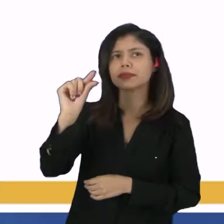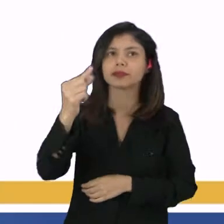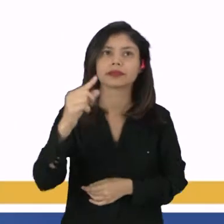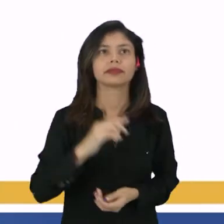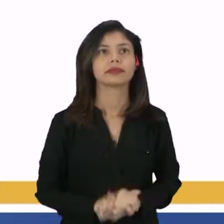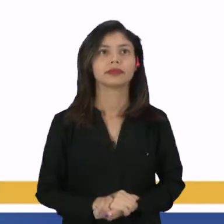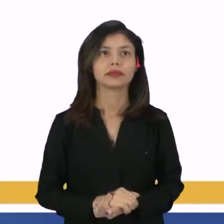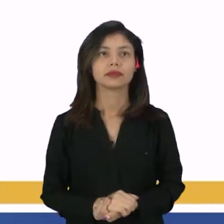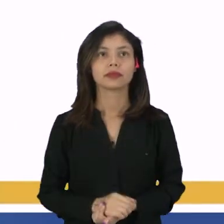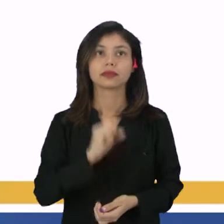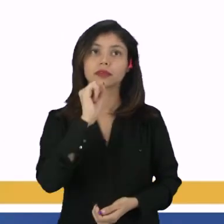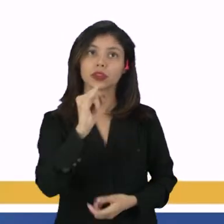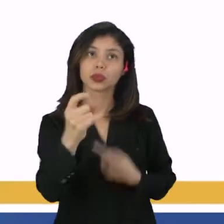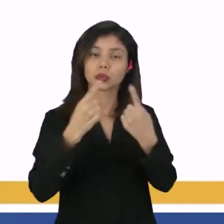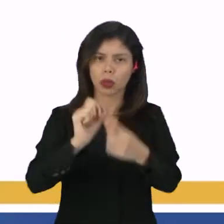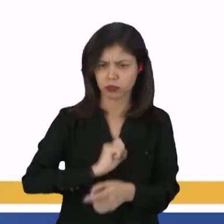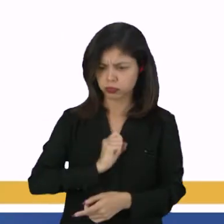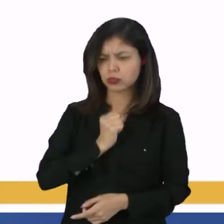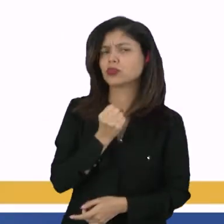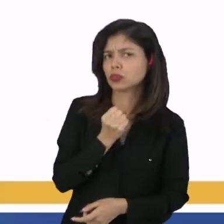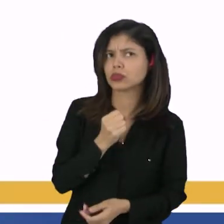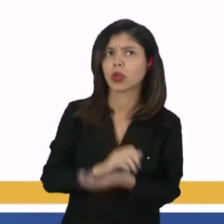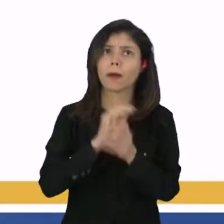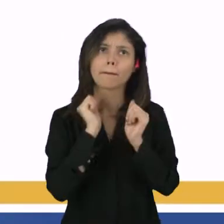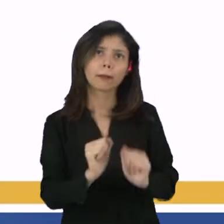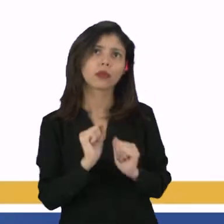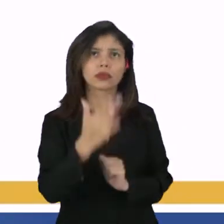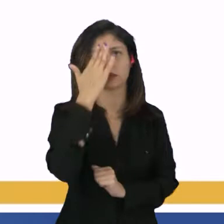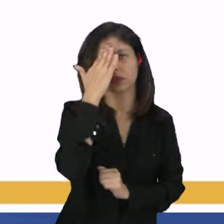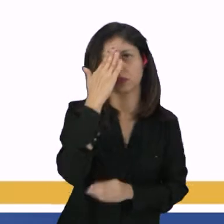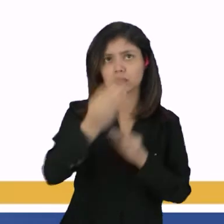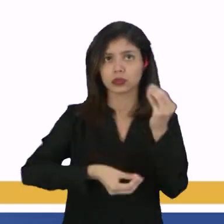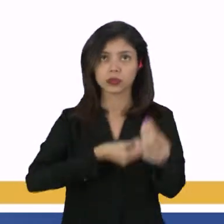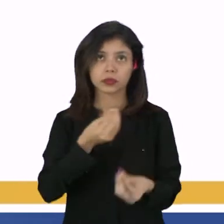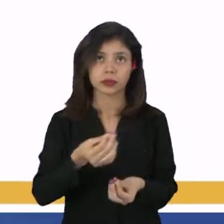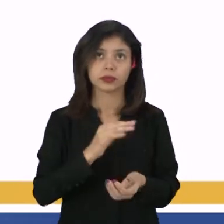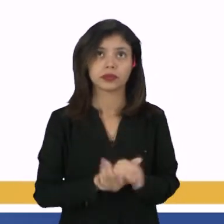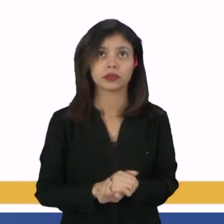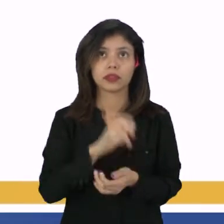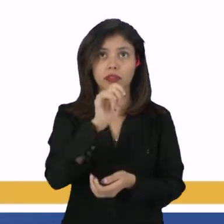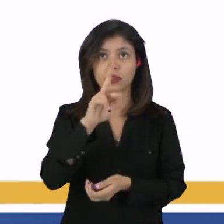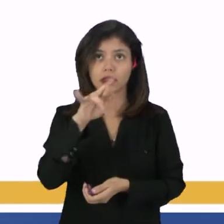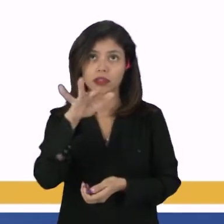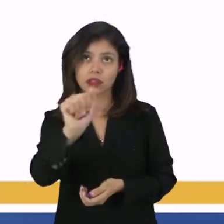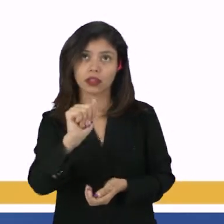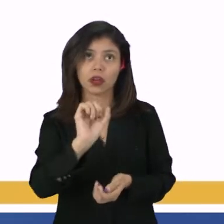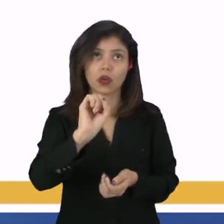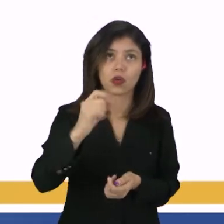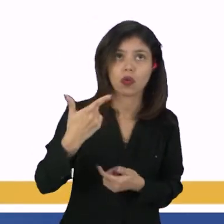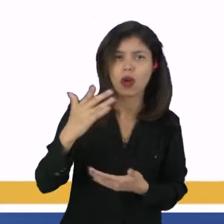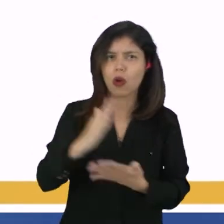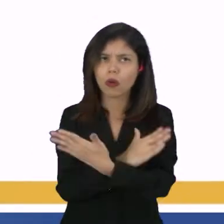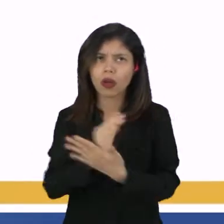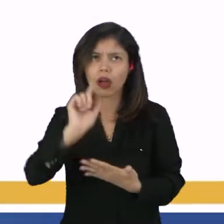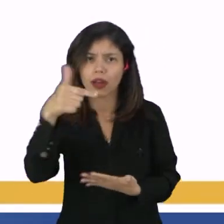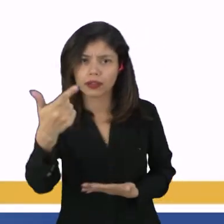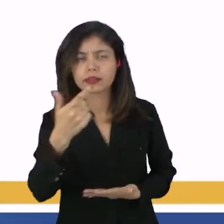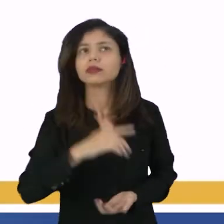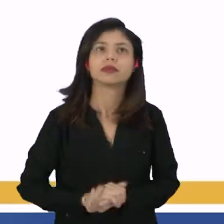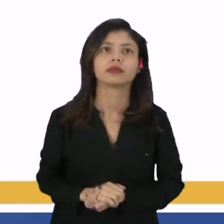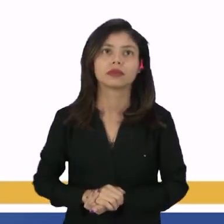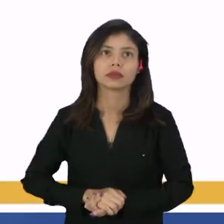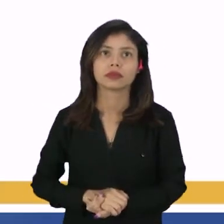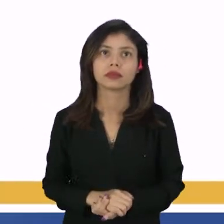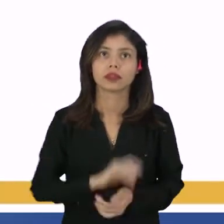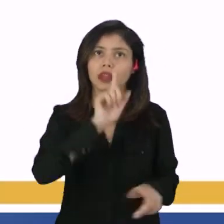pouquinho. Se o discurso de ódio pode ser entendido como uma desmedida antipatia a algo ou